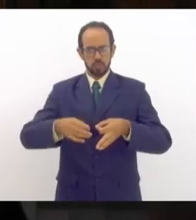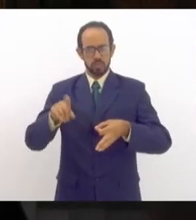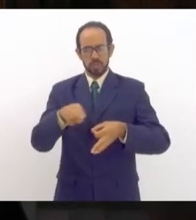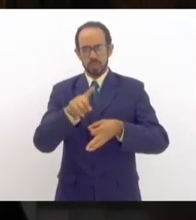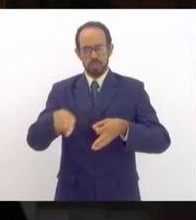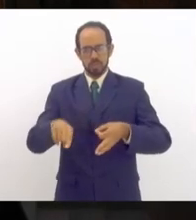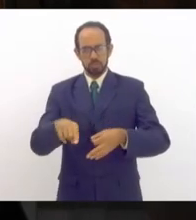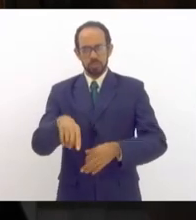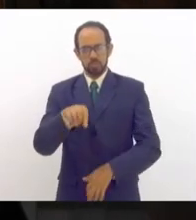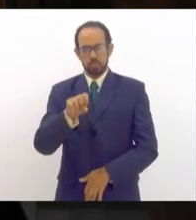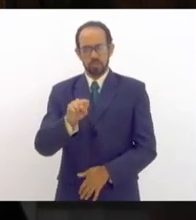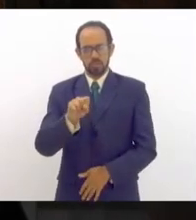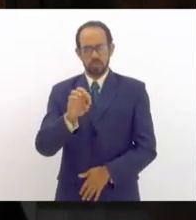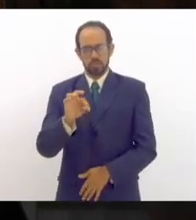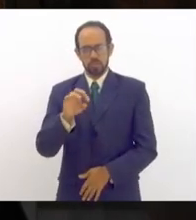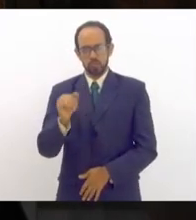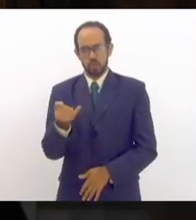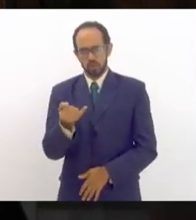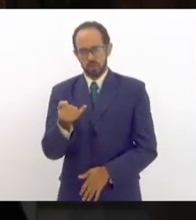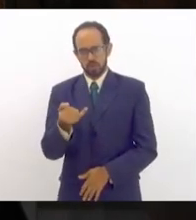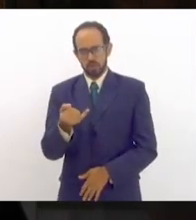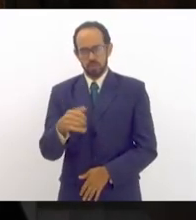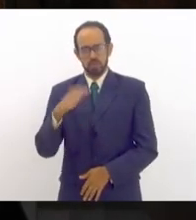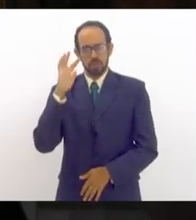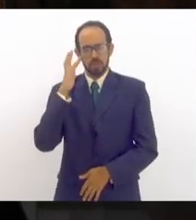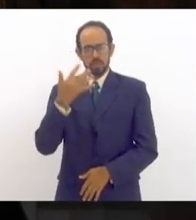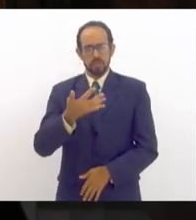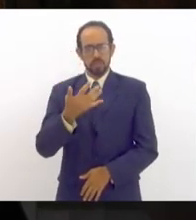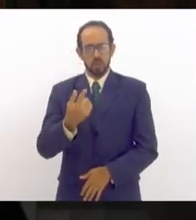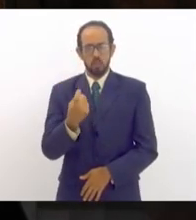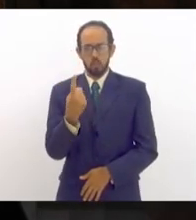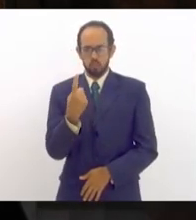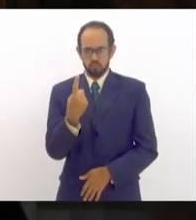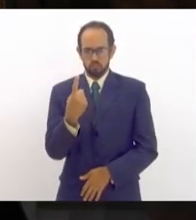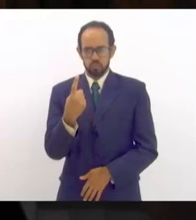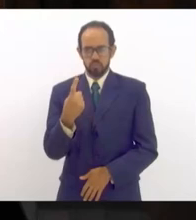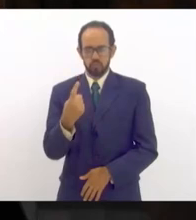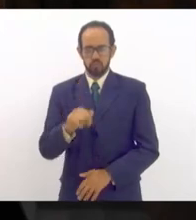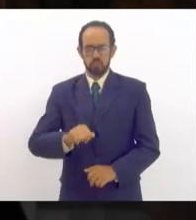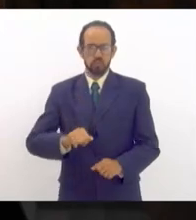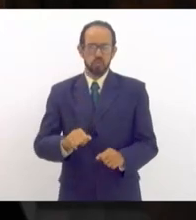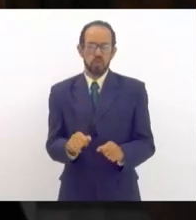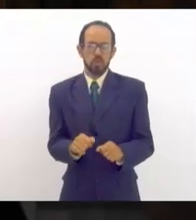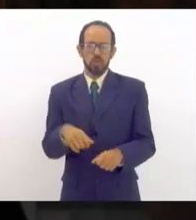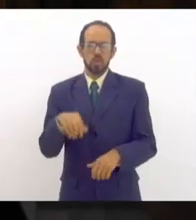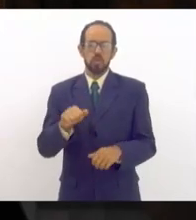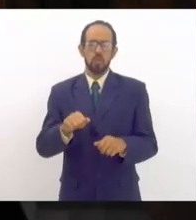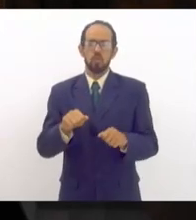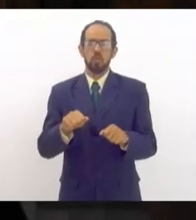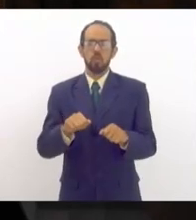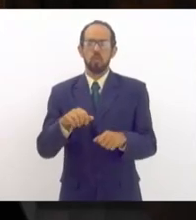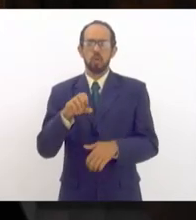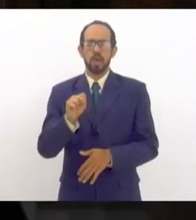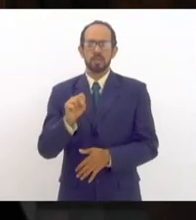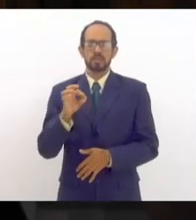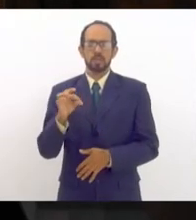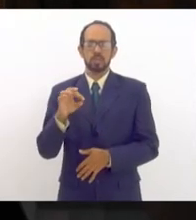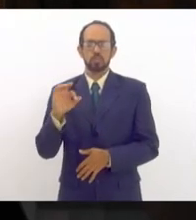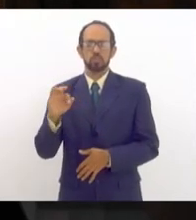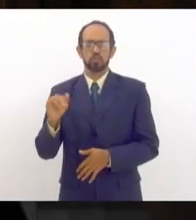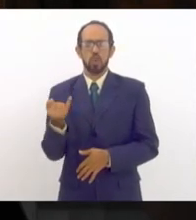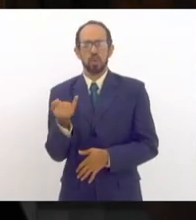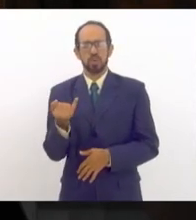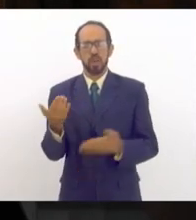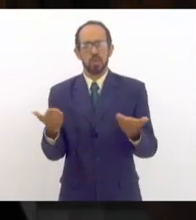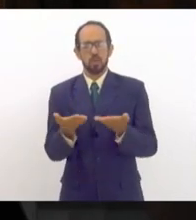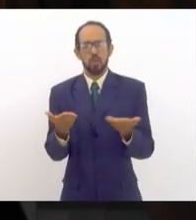STJ tendo em vista que foi uma decisão monocrática agora o plenário do STJ Deputado Josemar